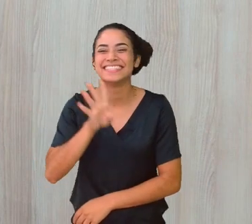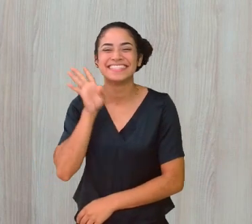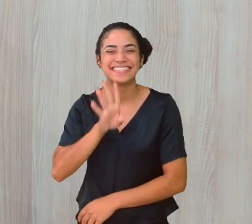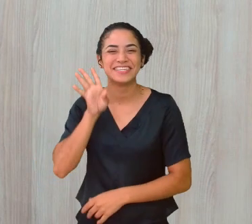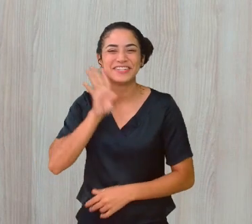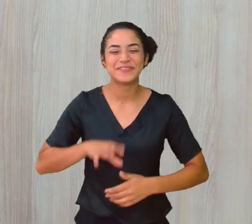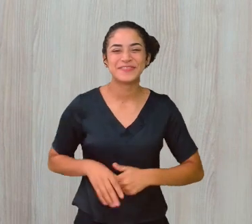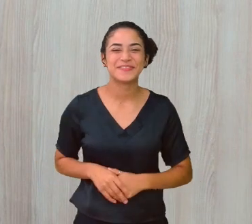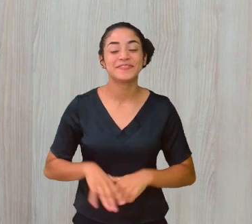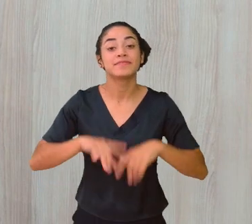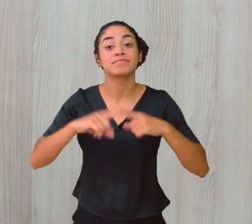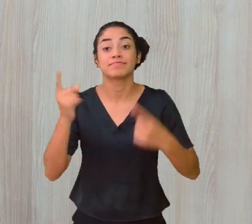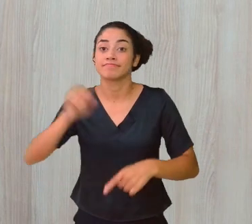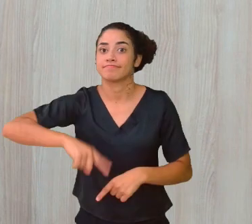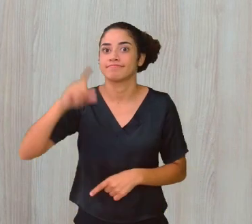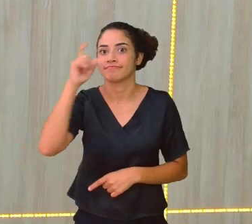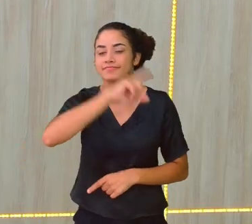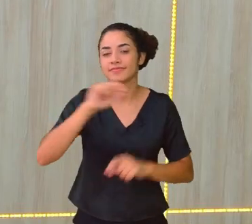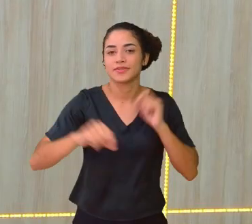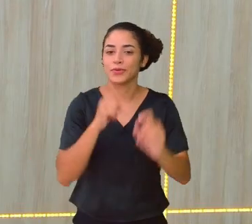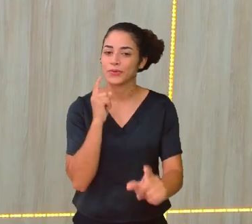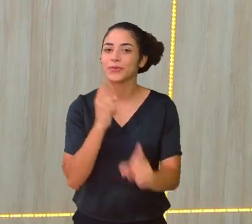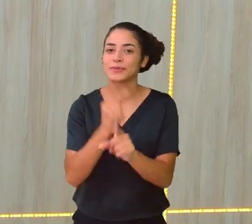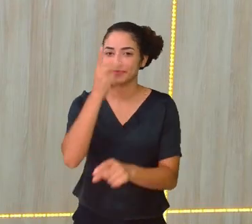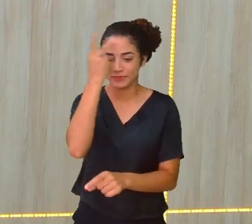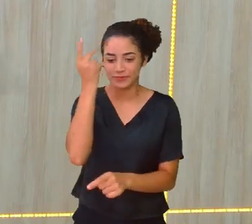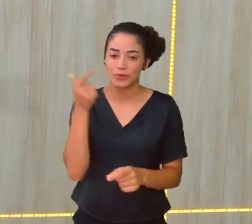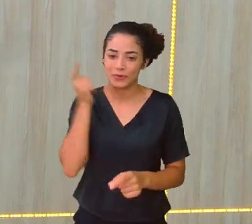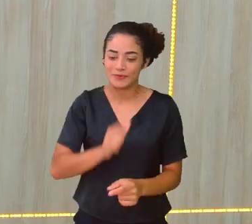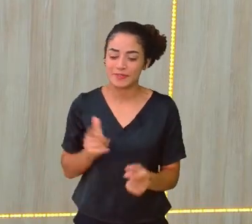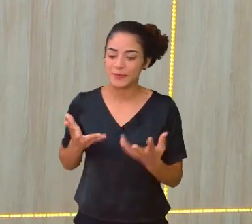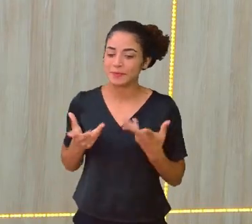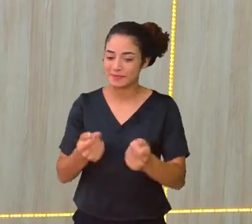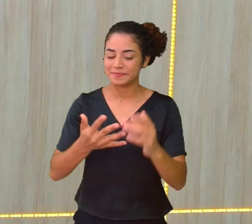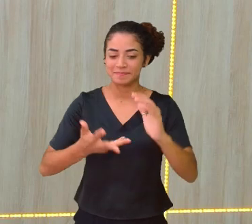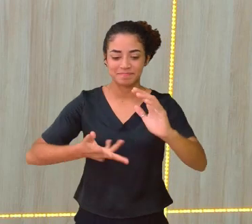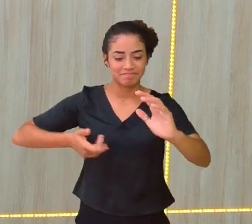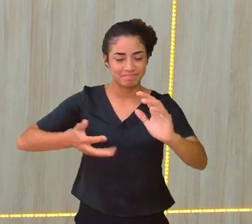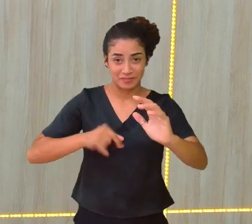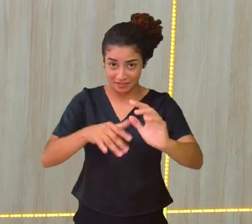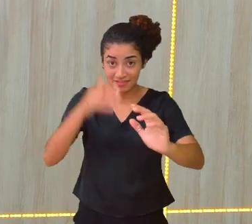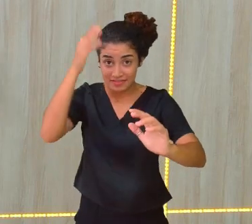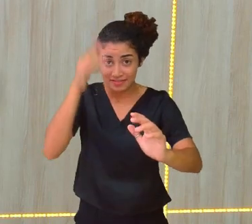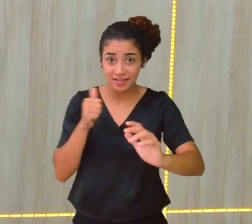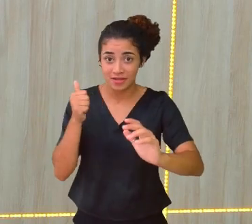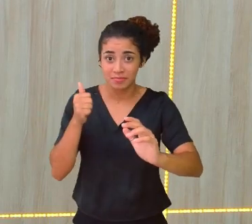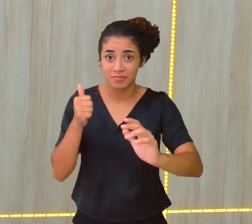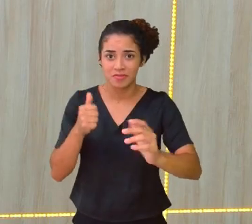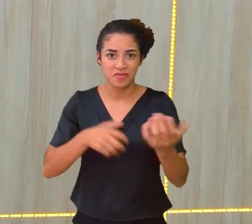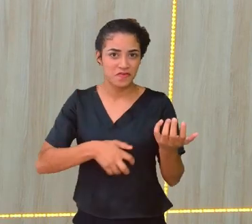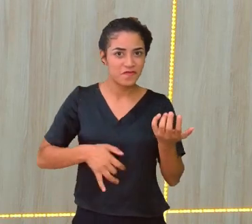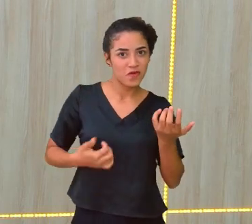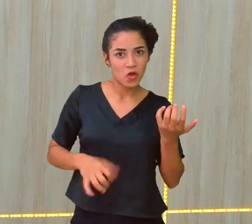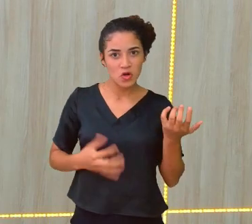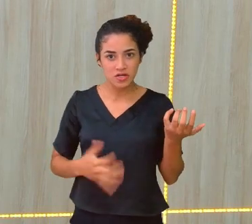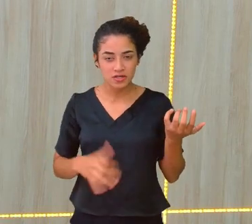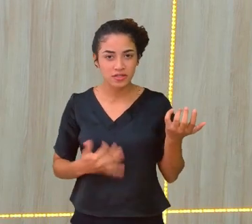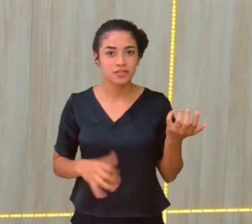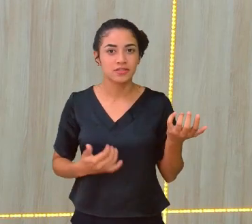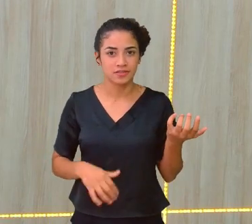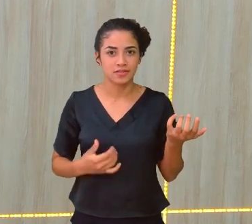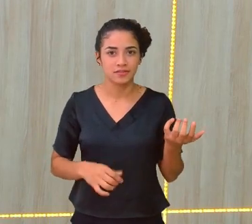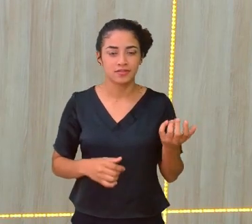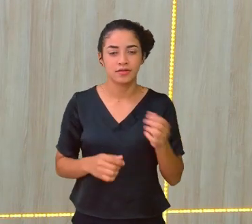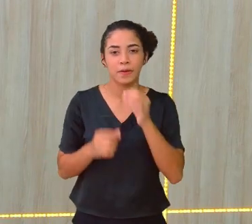legal. Só vai ser difícil achar alguém que saiba tocar uma harpa. Então, se você sabe tocar uma harpa, um violão, né,